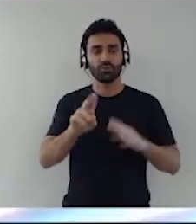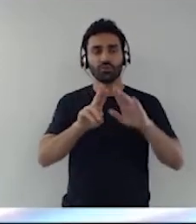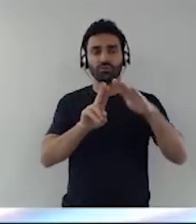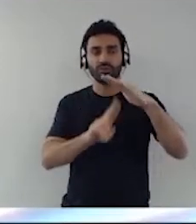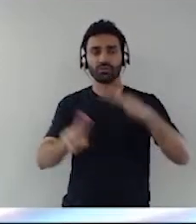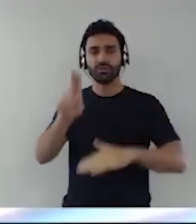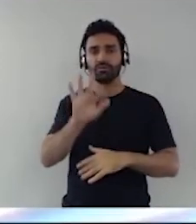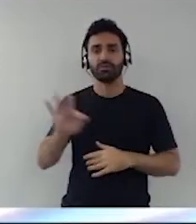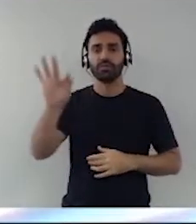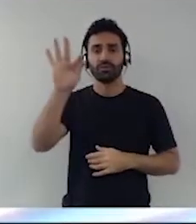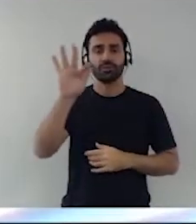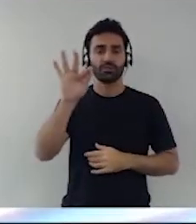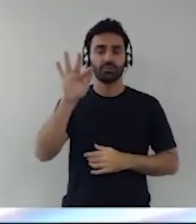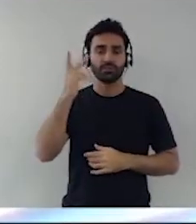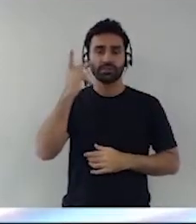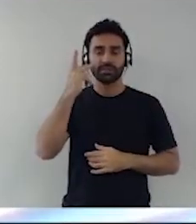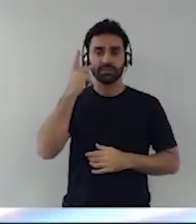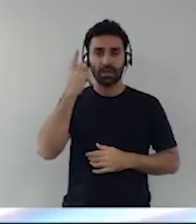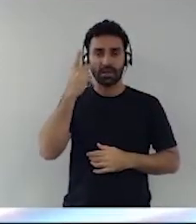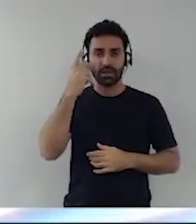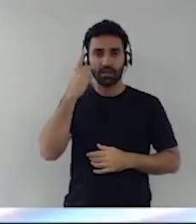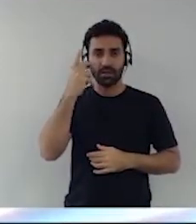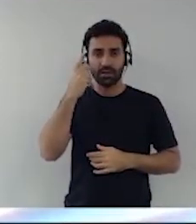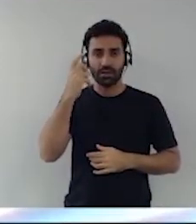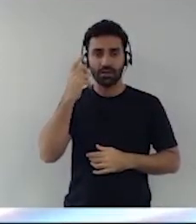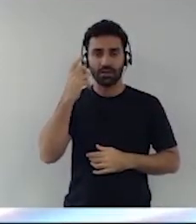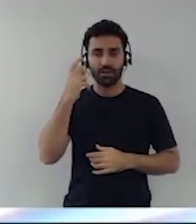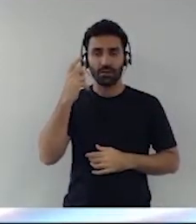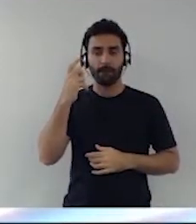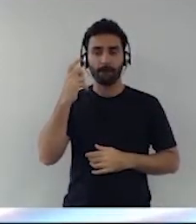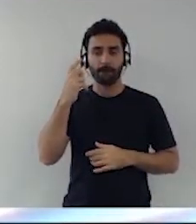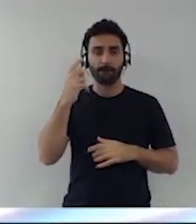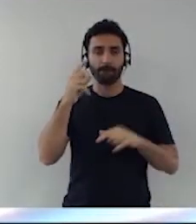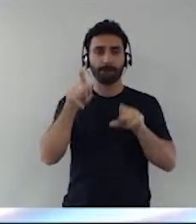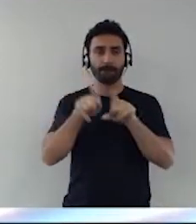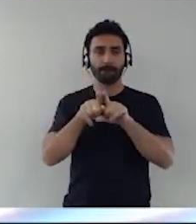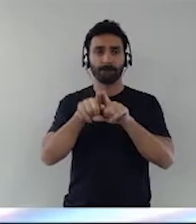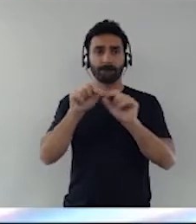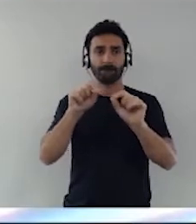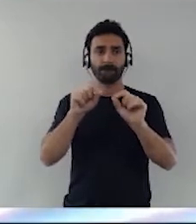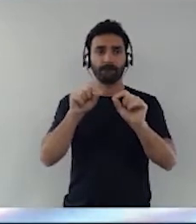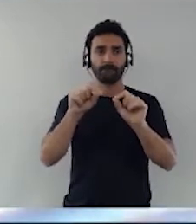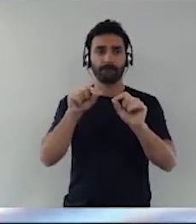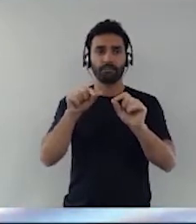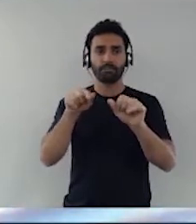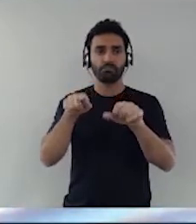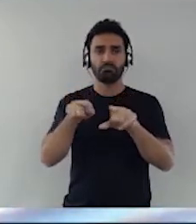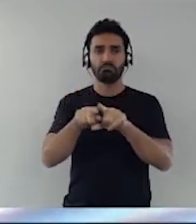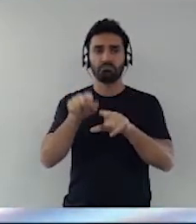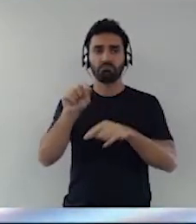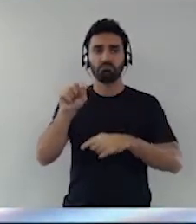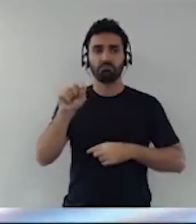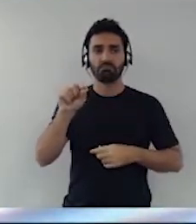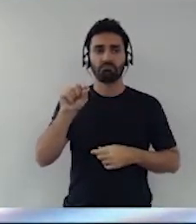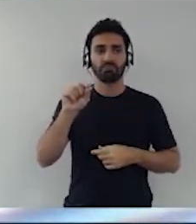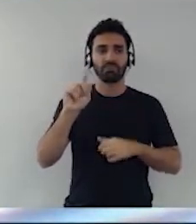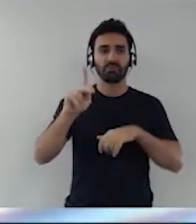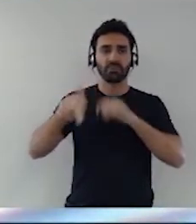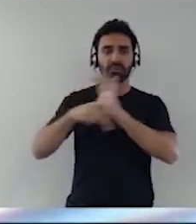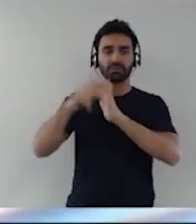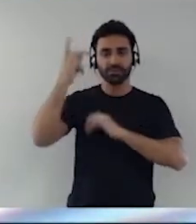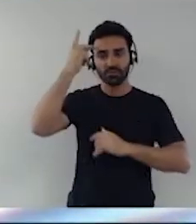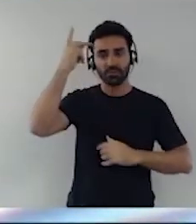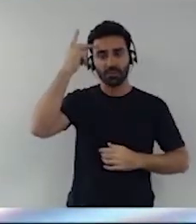do Ceará, mestre e doutora em Direito pela Pontifícia Universidade Católica de São Paulo. Esse é o